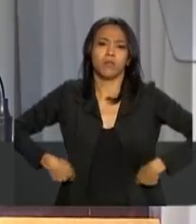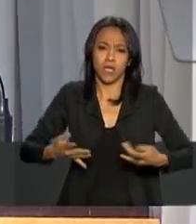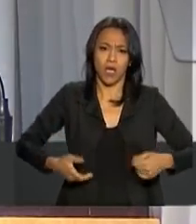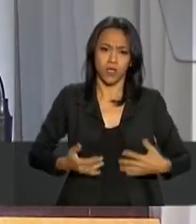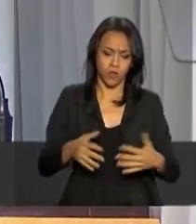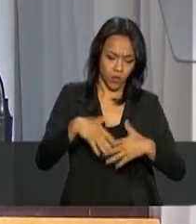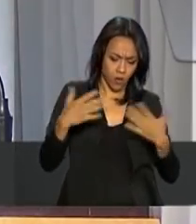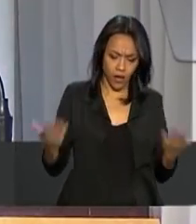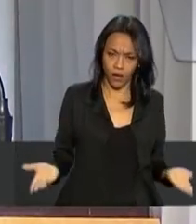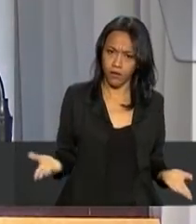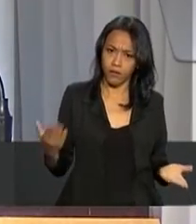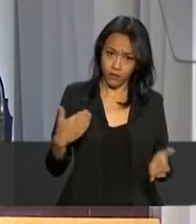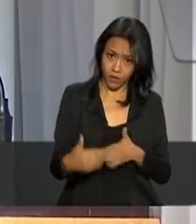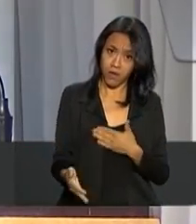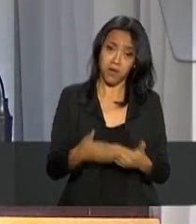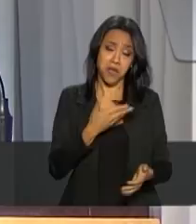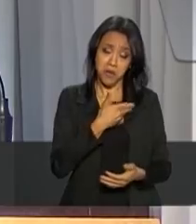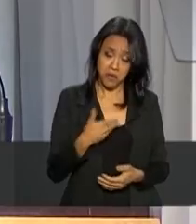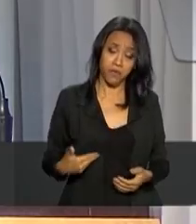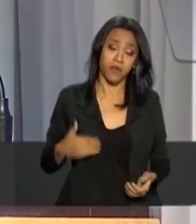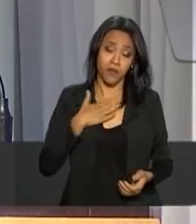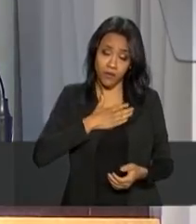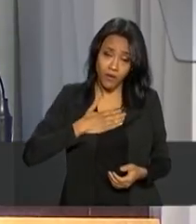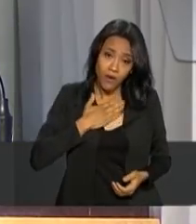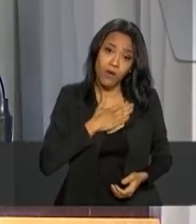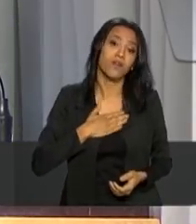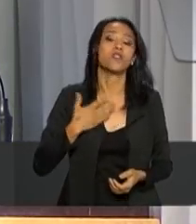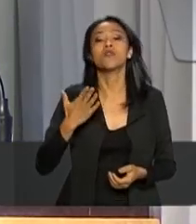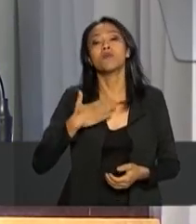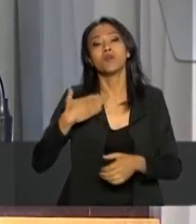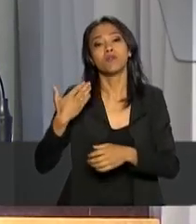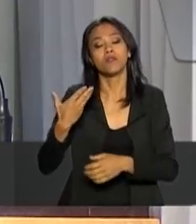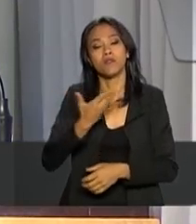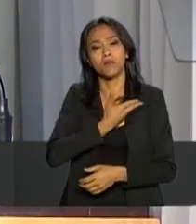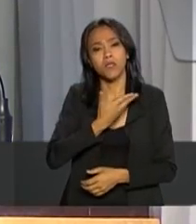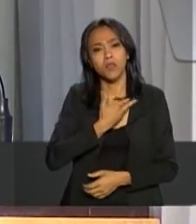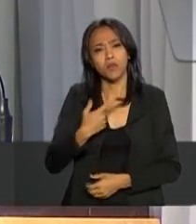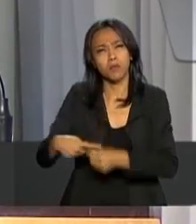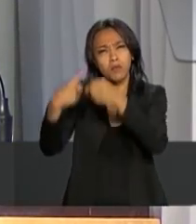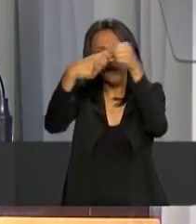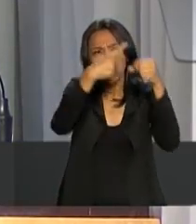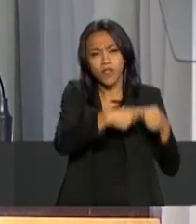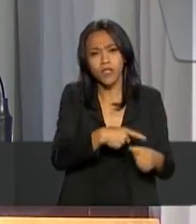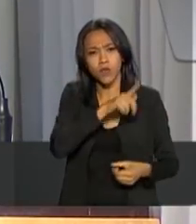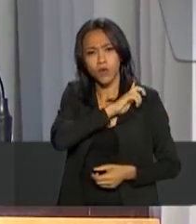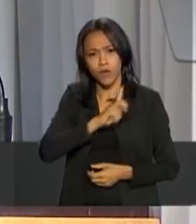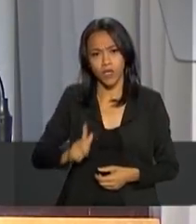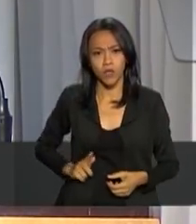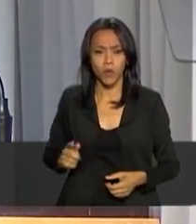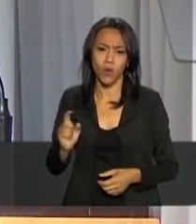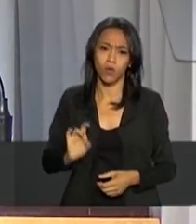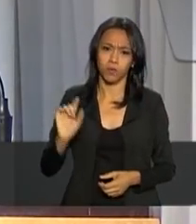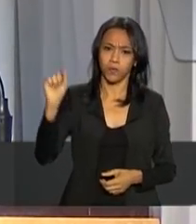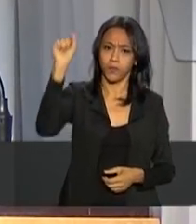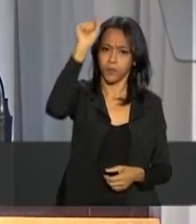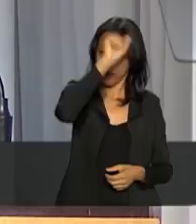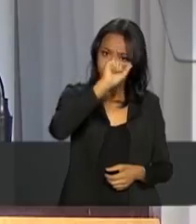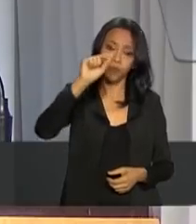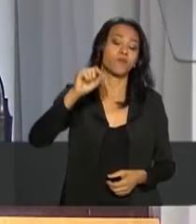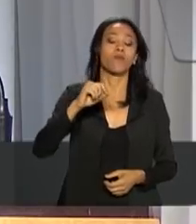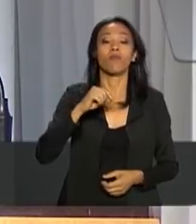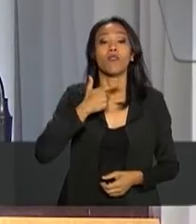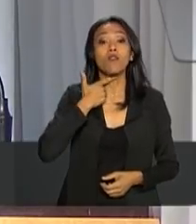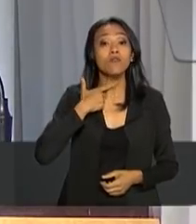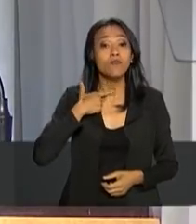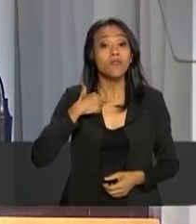Ora, qualquer governante gosta disso. Os meus amigos prefeito, governador, presidente da Câmara, sabem disso. O mais desejável durante